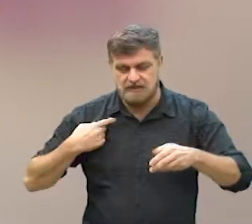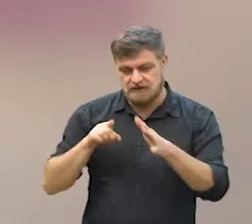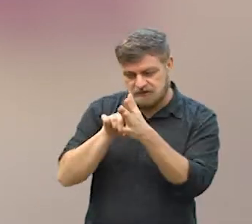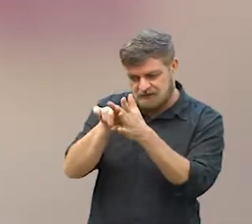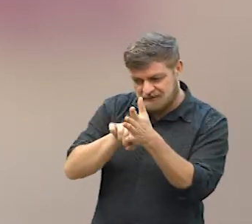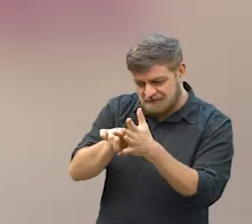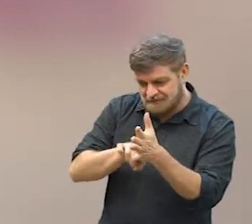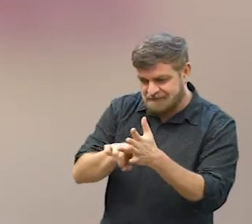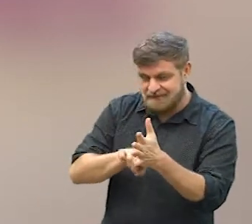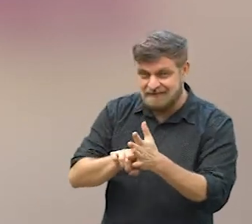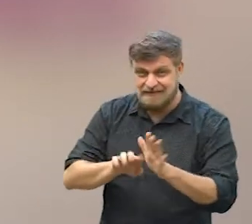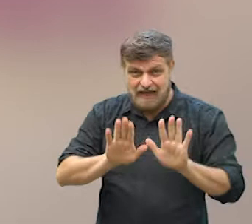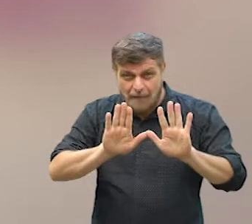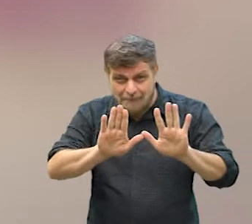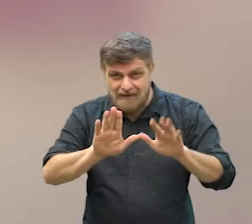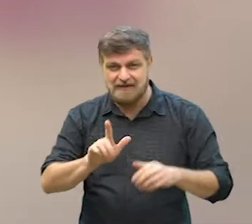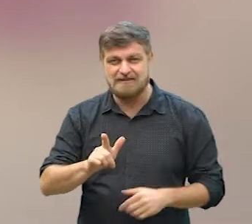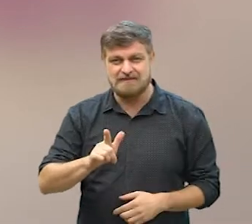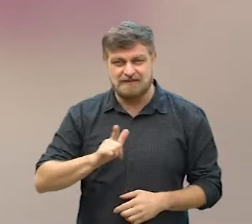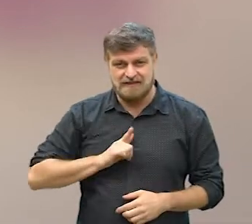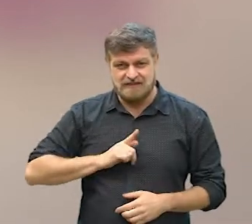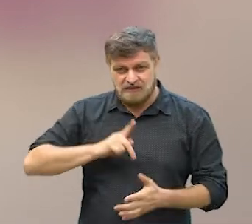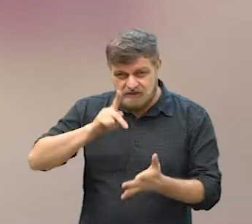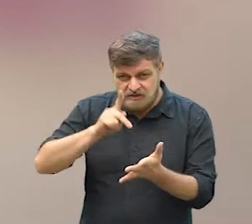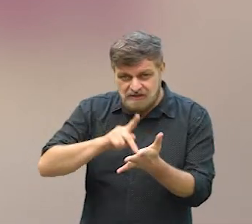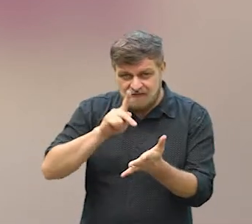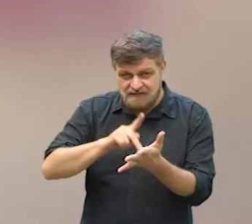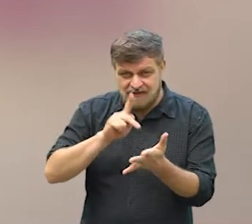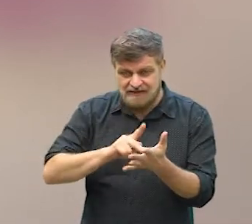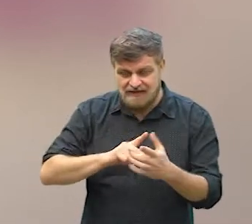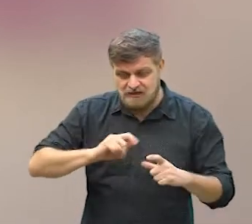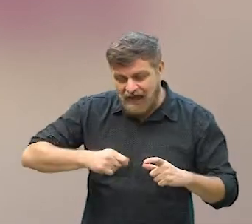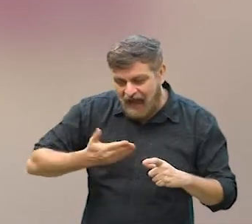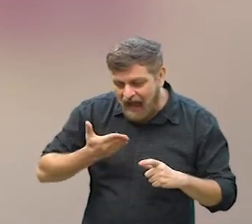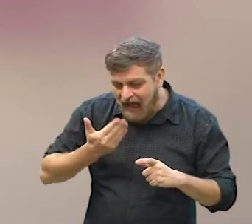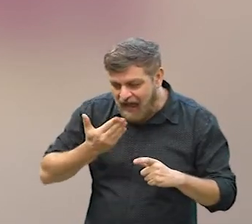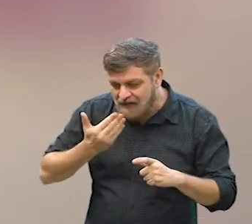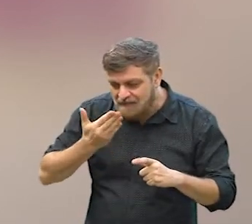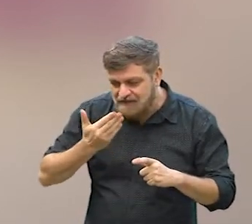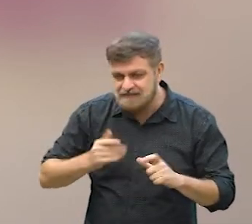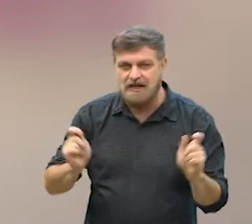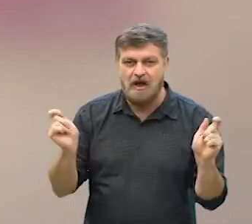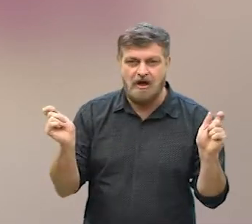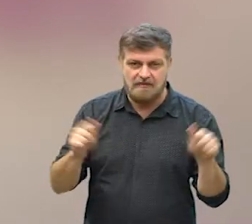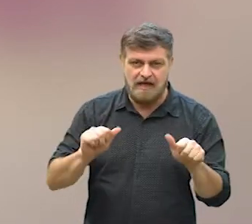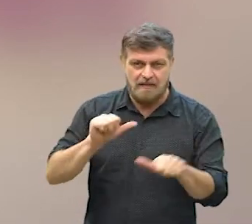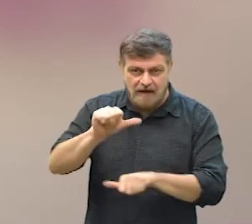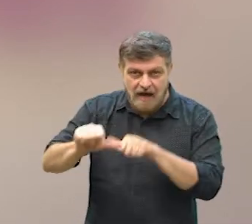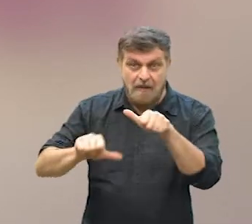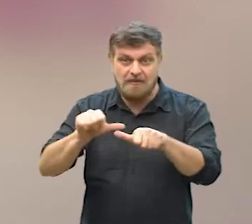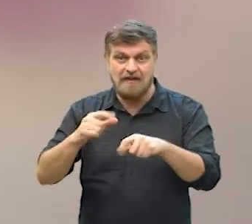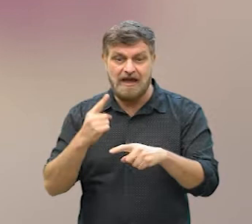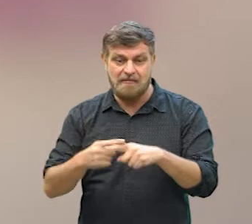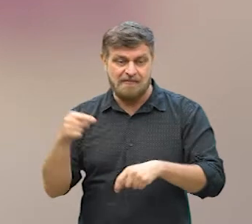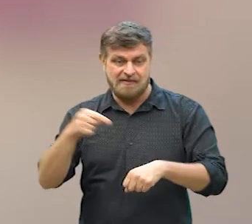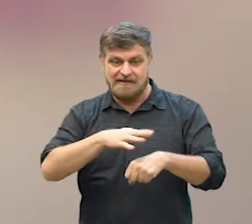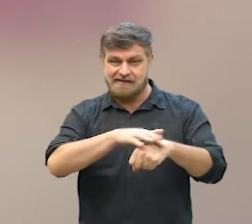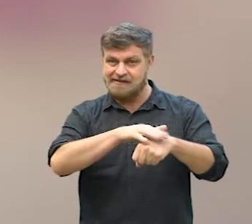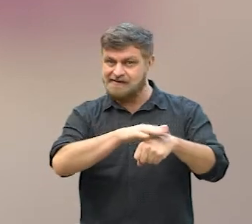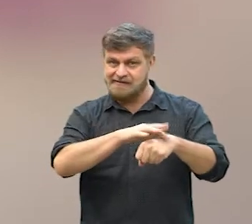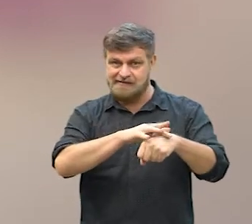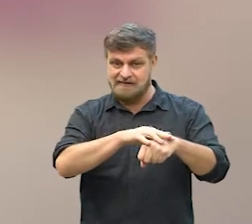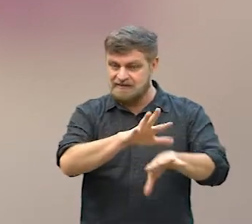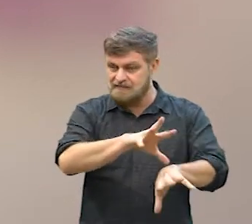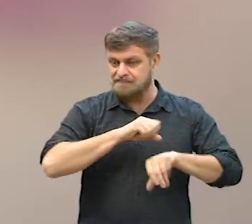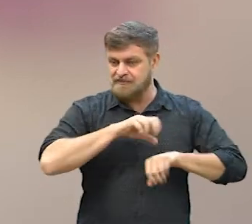tanto em consultório. Mas, se caso for realmente linkado à alimentação, ela pode sim cadenciar várias doenças que não estavam